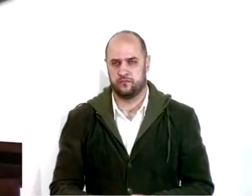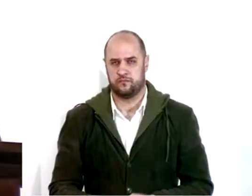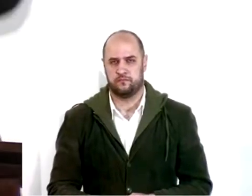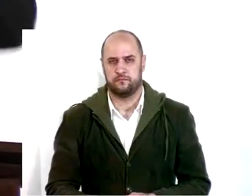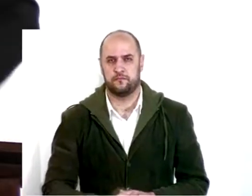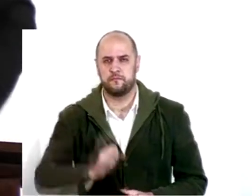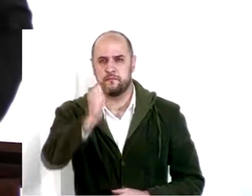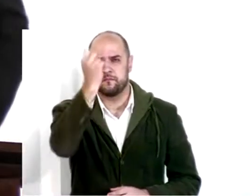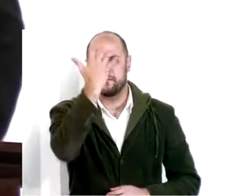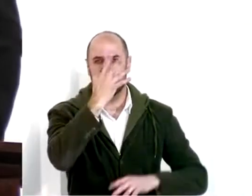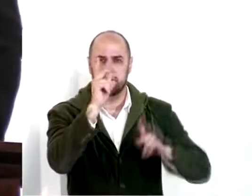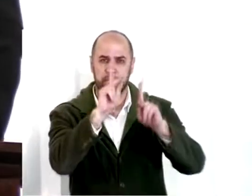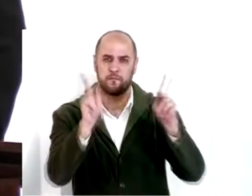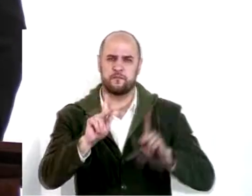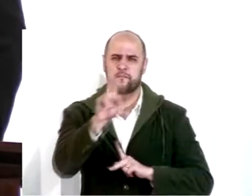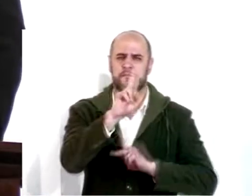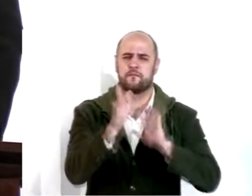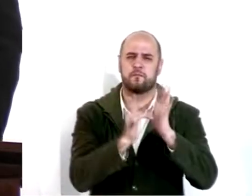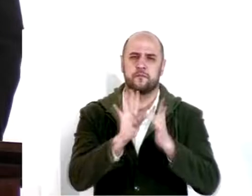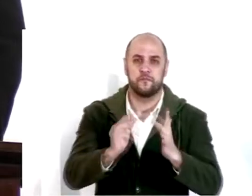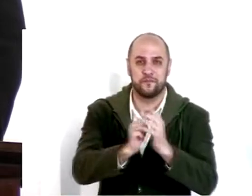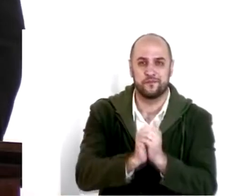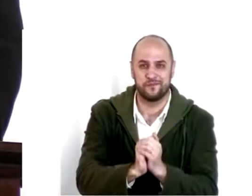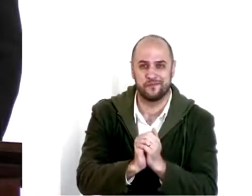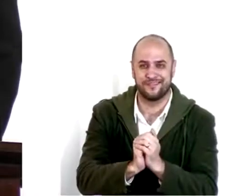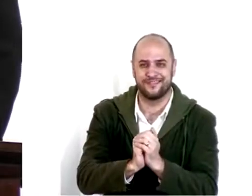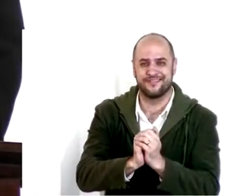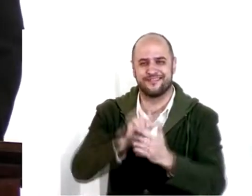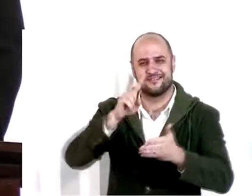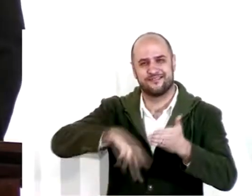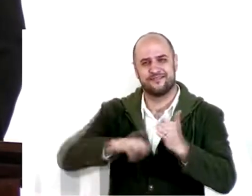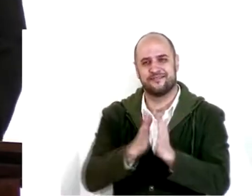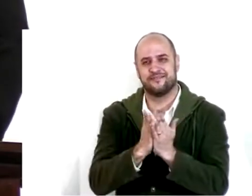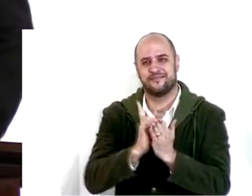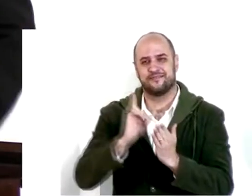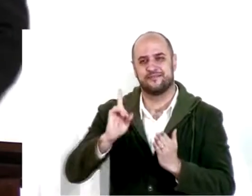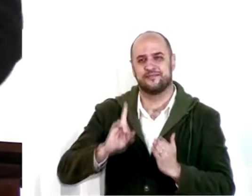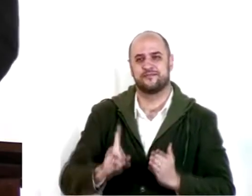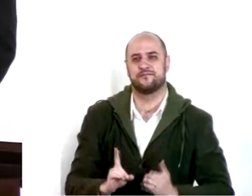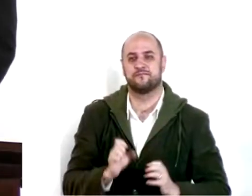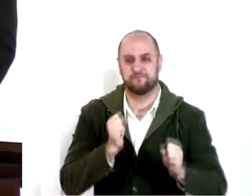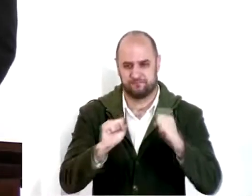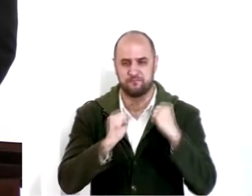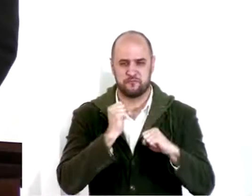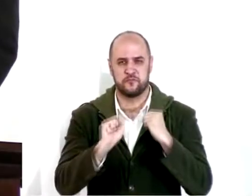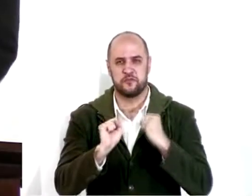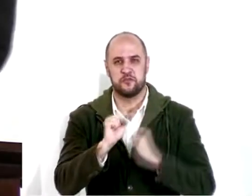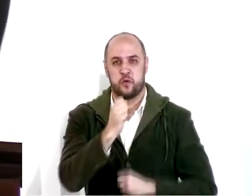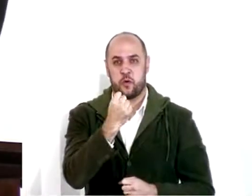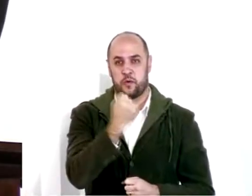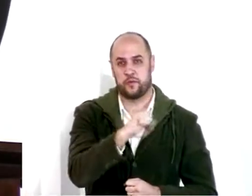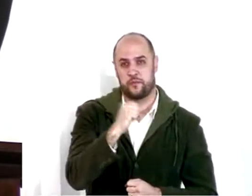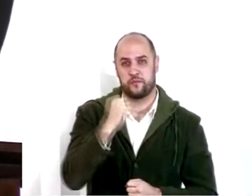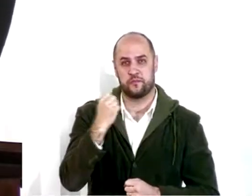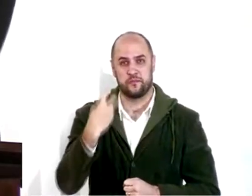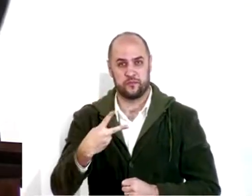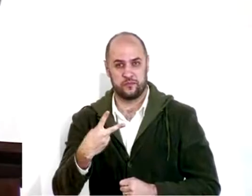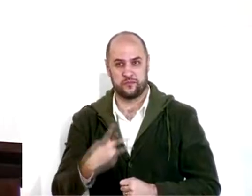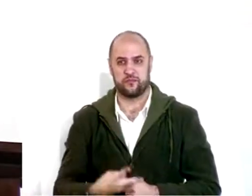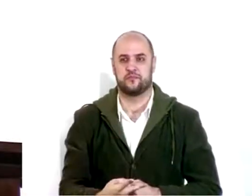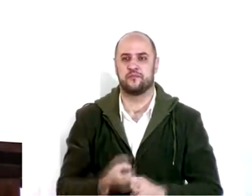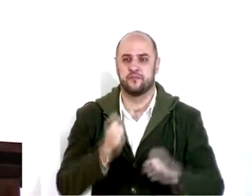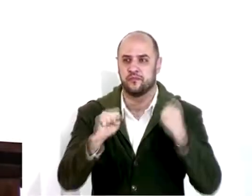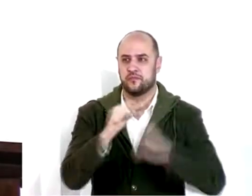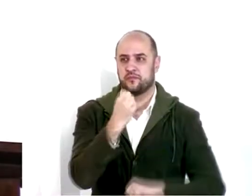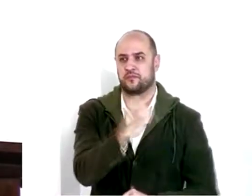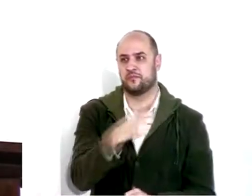Graça e paz no nome de Jesus, irmãos. Abra sua Bíblia no livro dos Salmos, no número 82. Livro dos